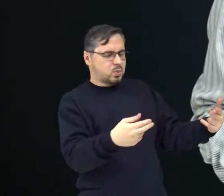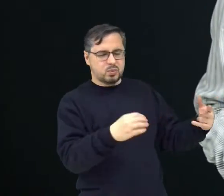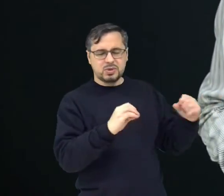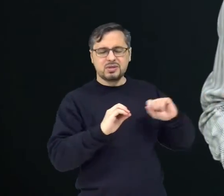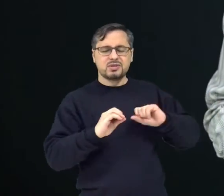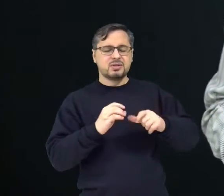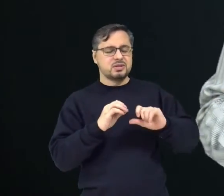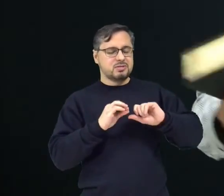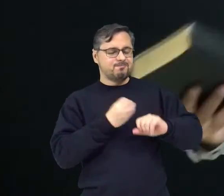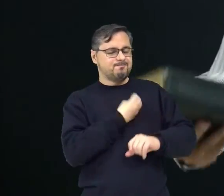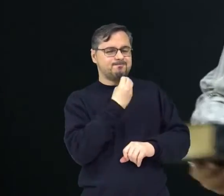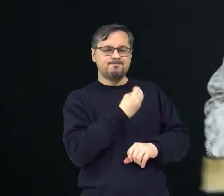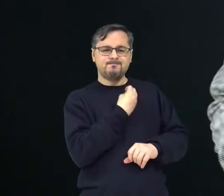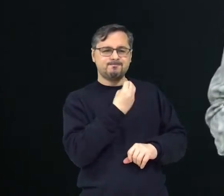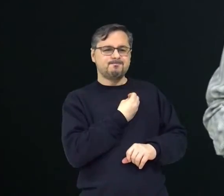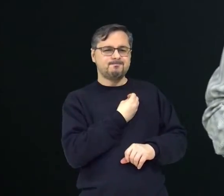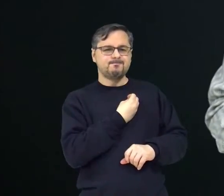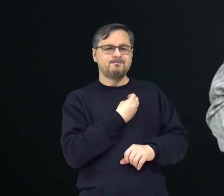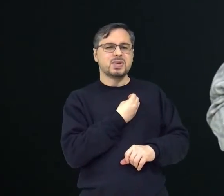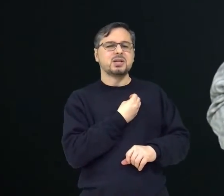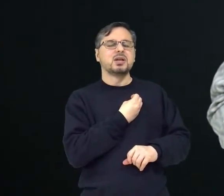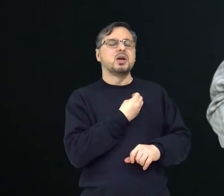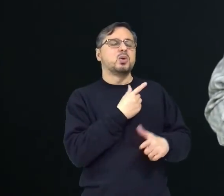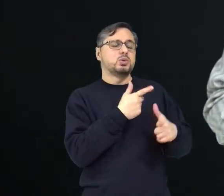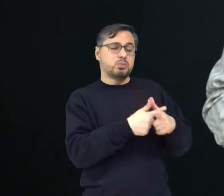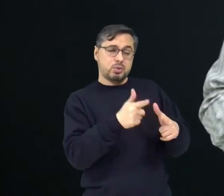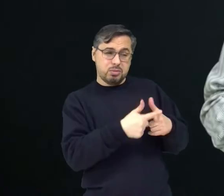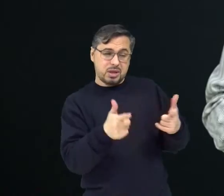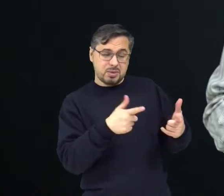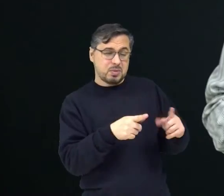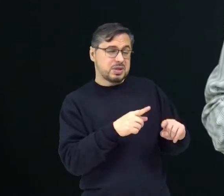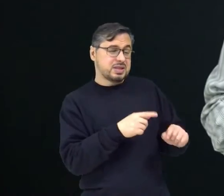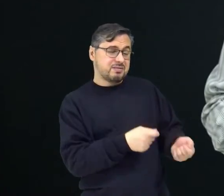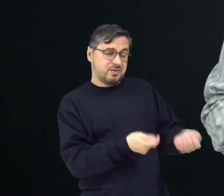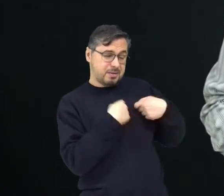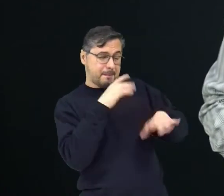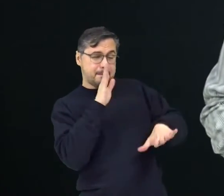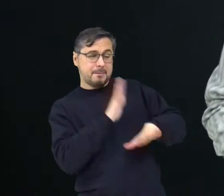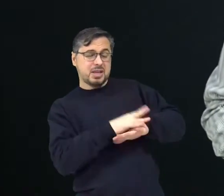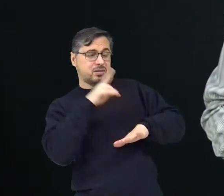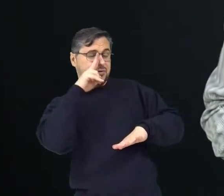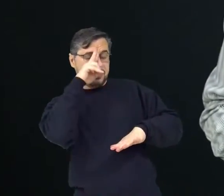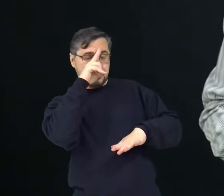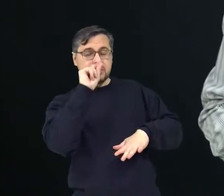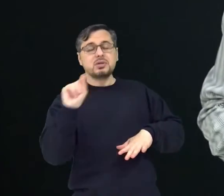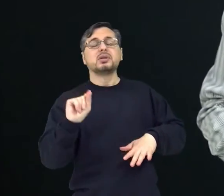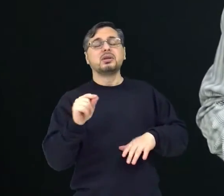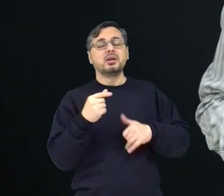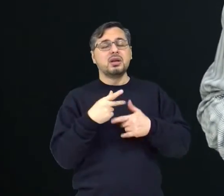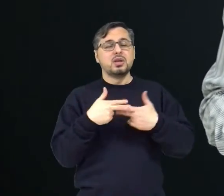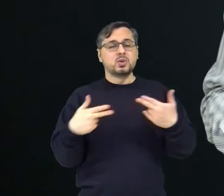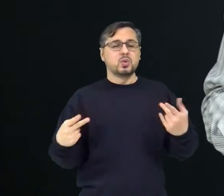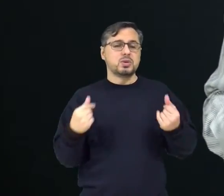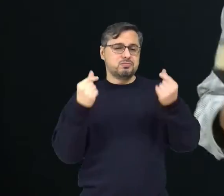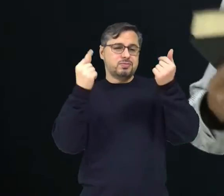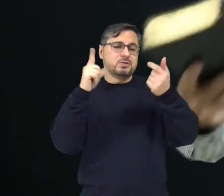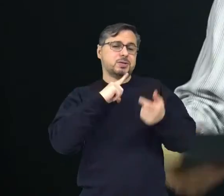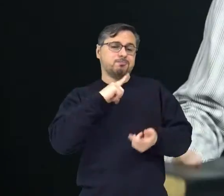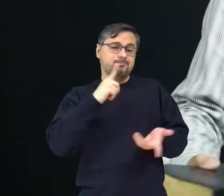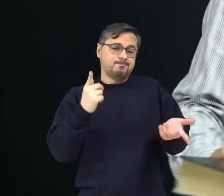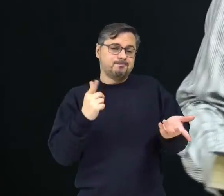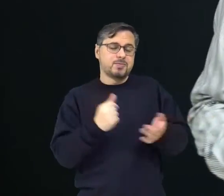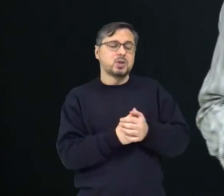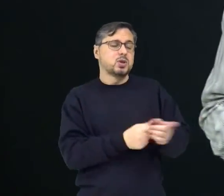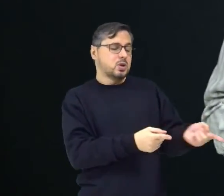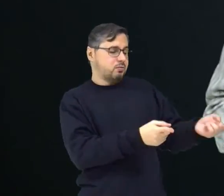maiores do que de fato os recursos que eu tenho. E quando o problema se levanta, eu vou me dispor